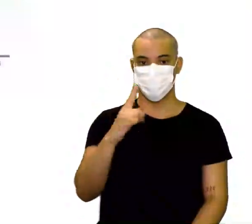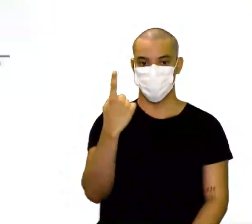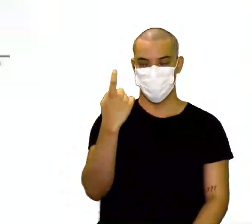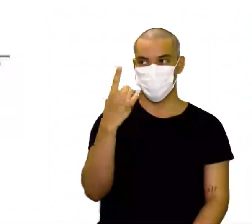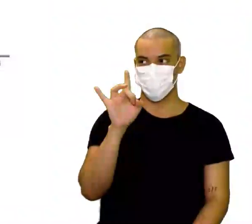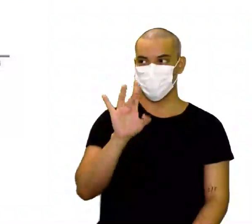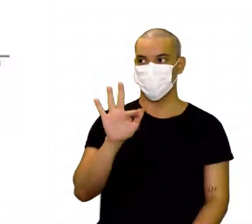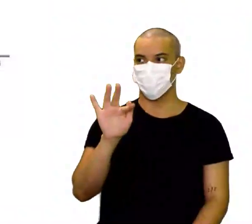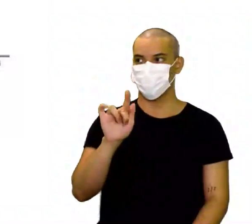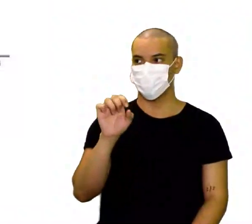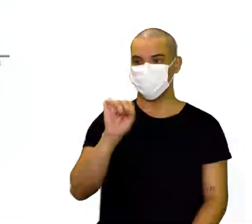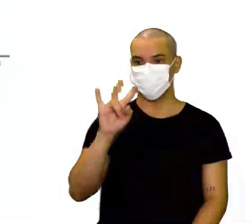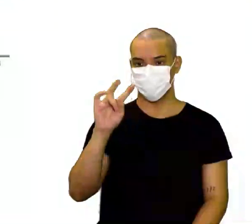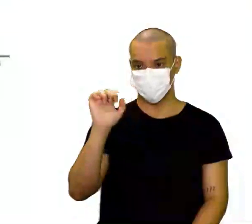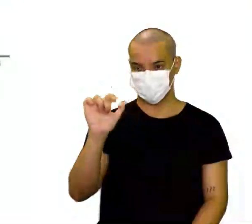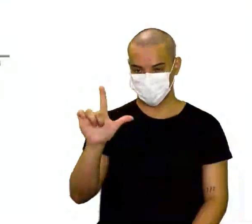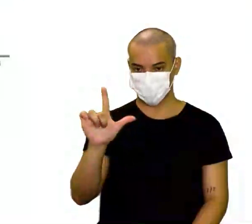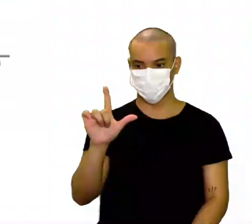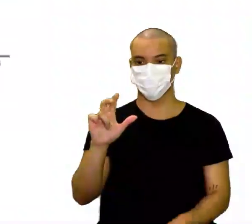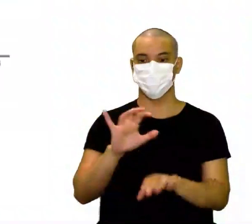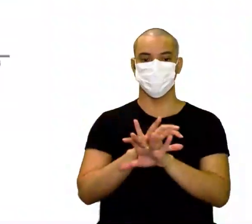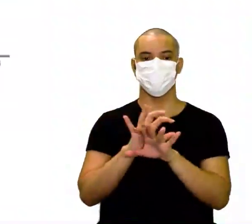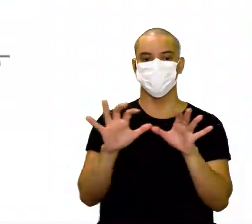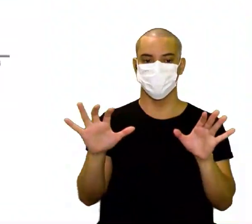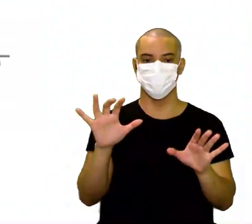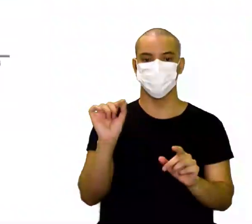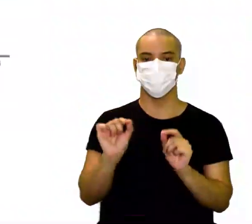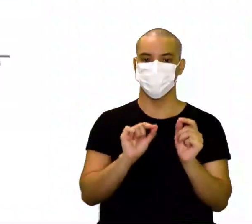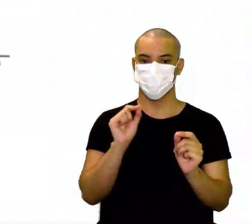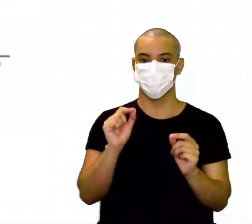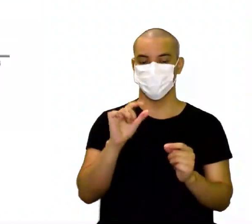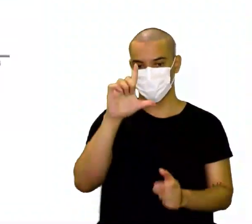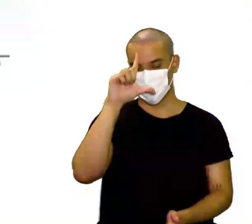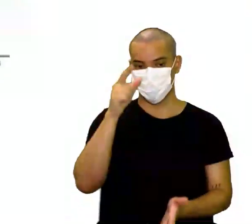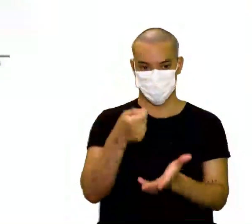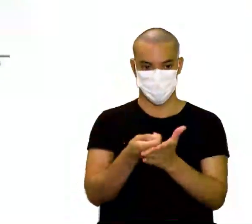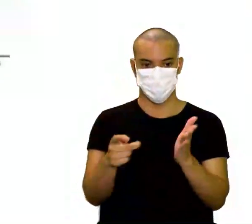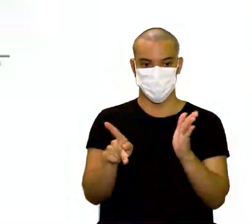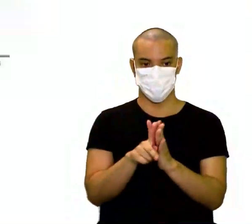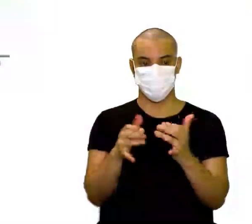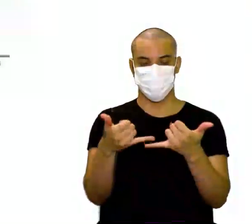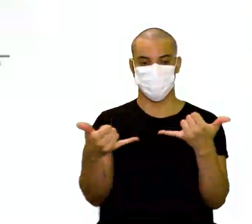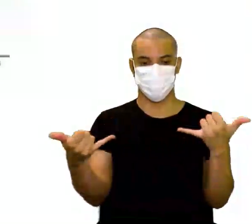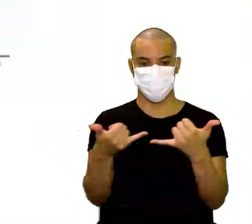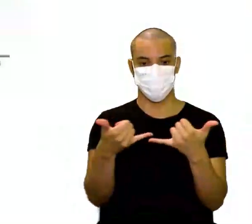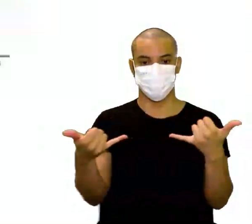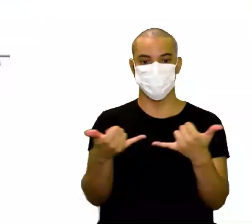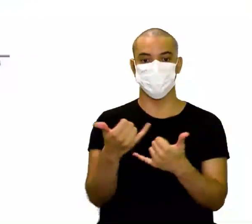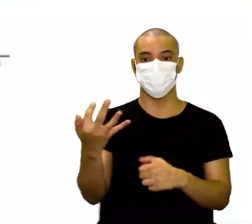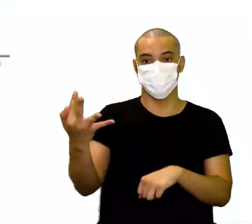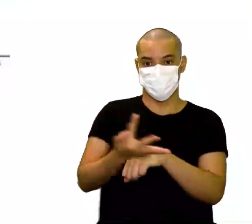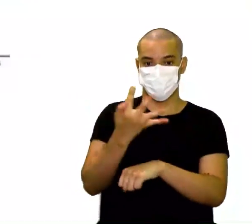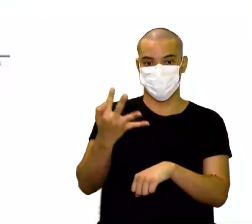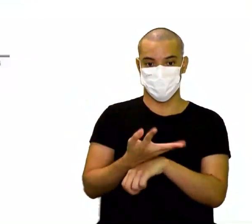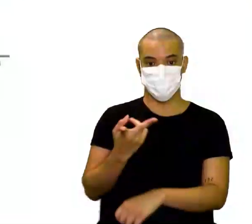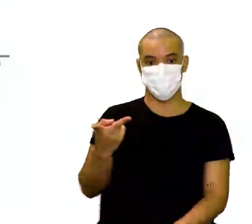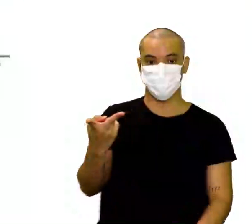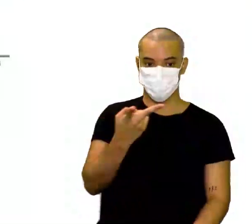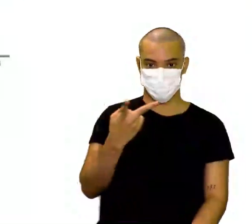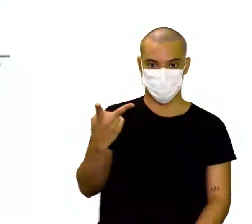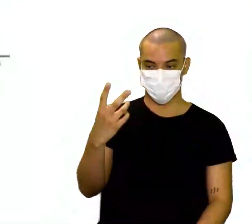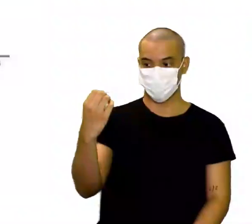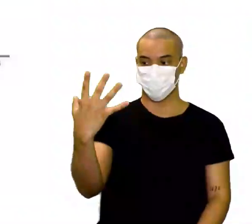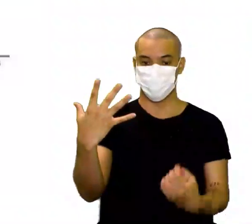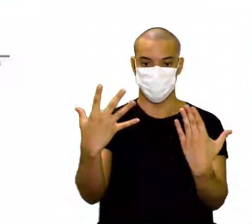um fusível. Dessa forma, admitindo-se que a fiação suporte a carga dos dois faróis,